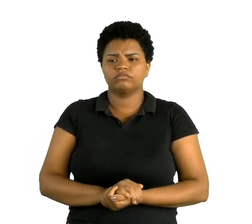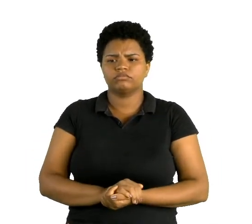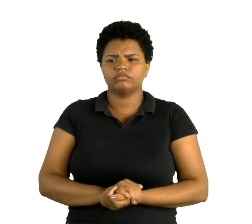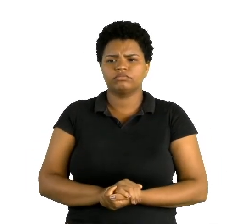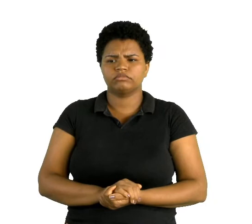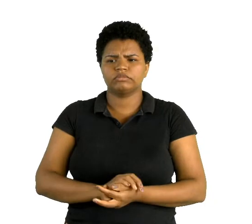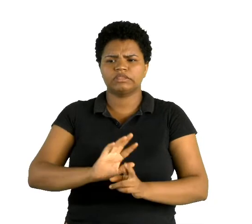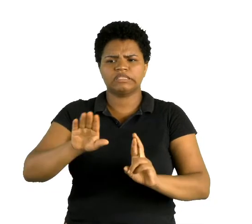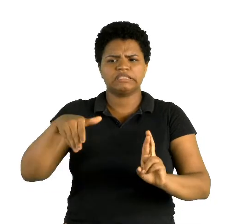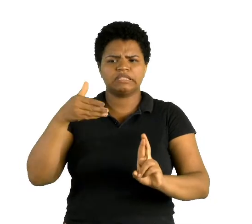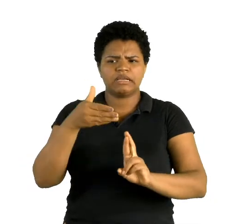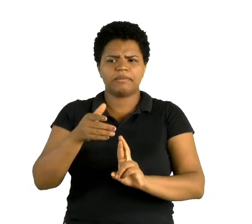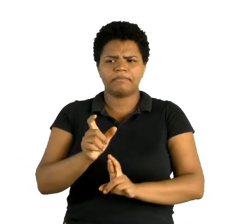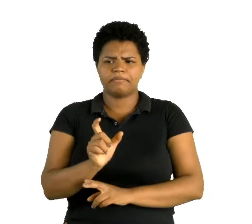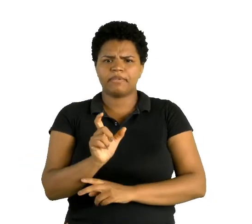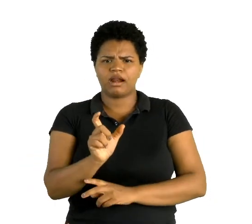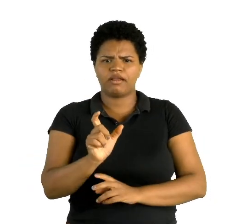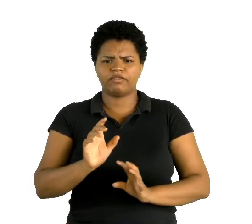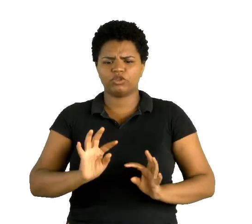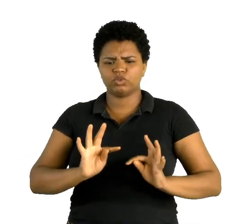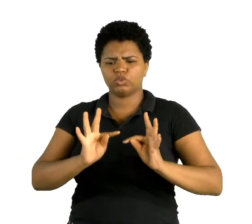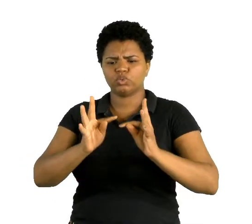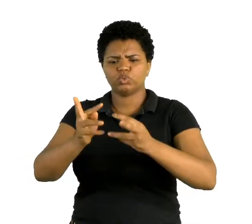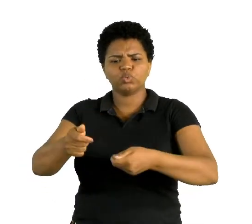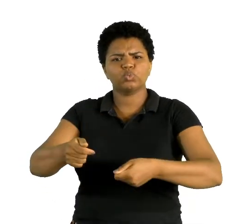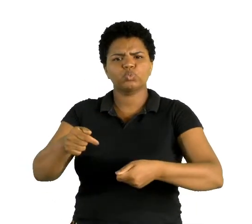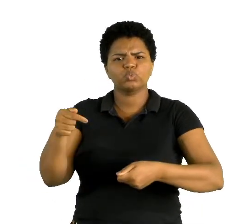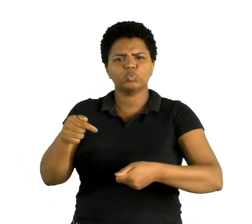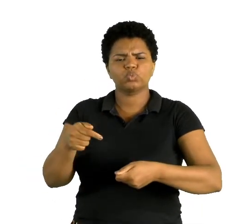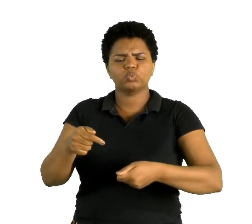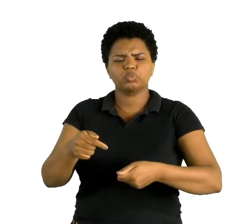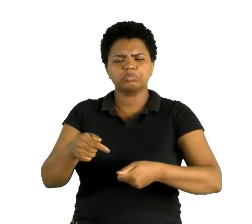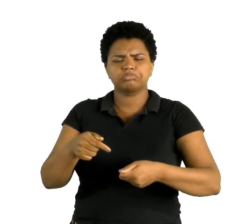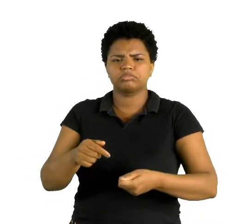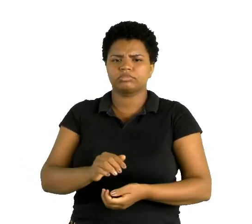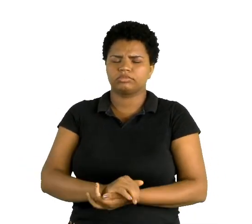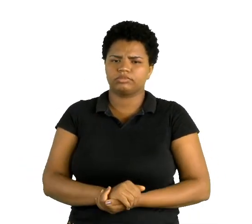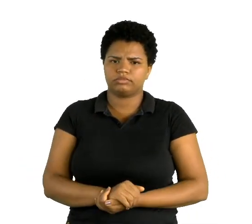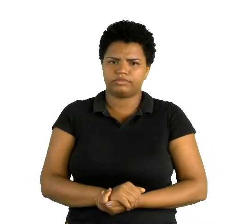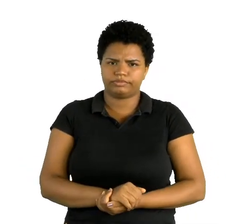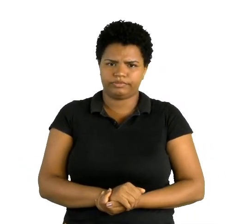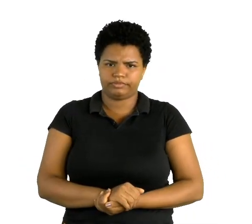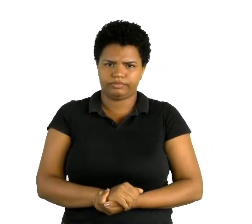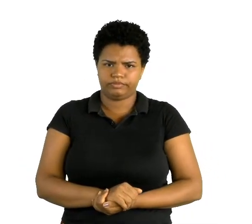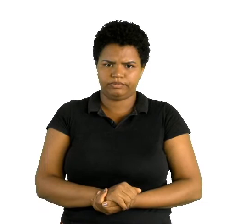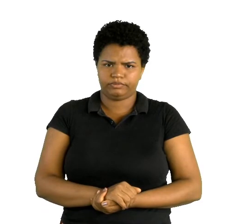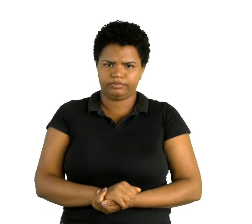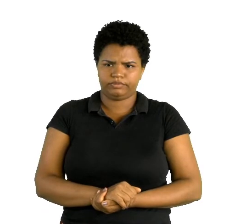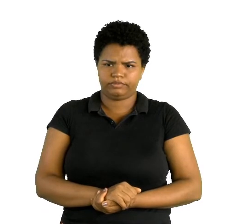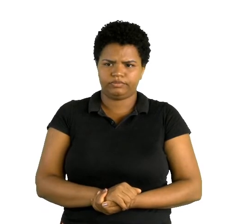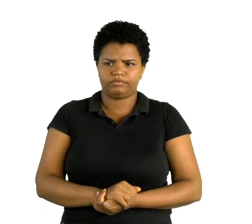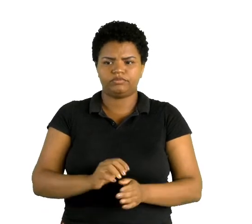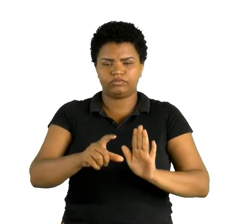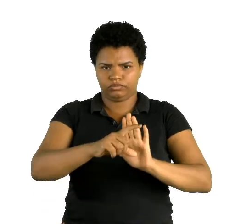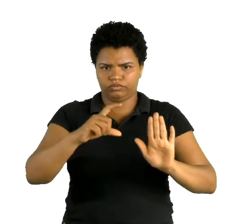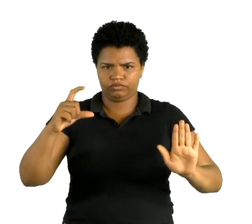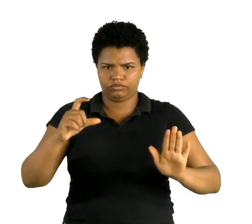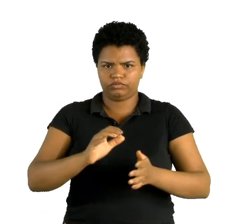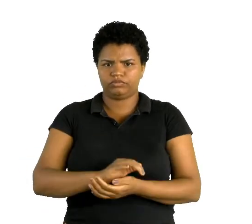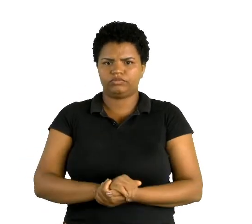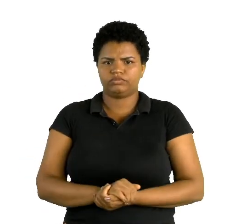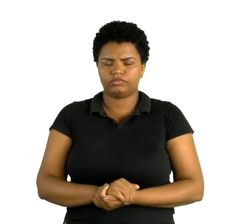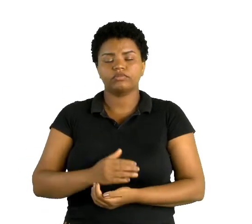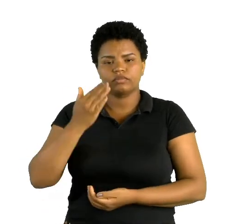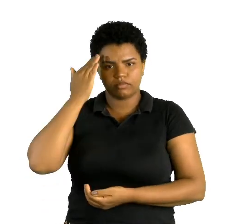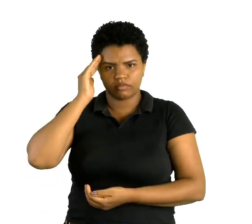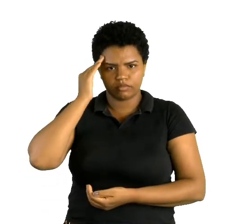refere a palavra todos? Vamos ler de novo o trecho do texto para a gente